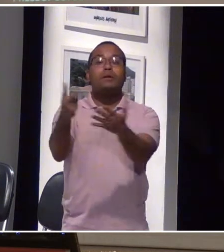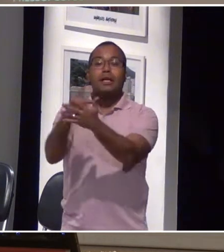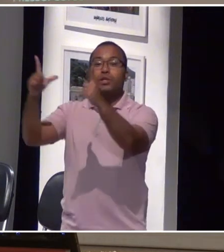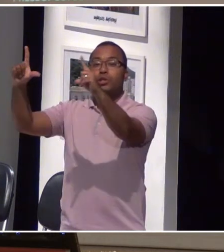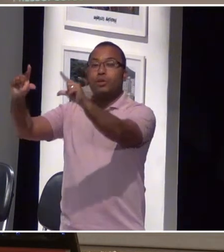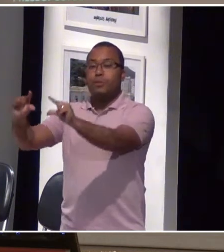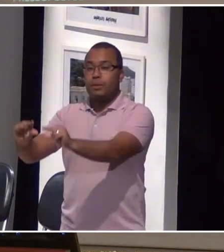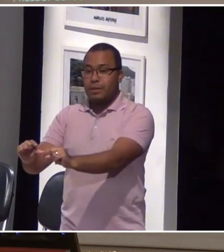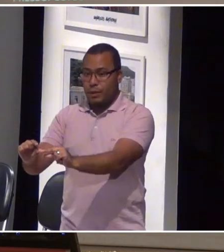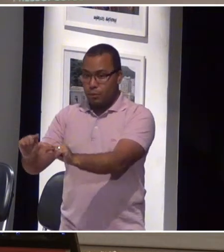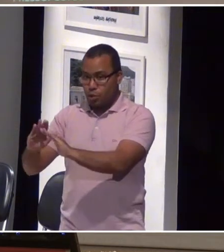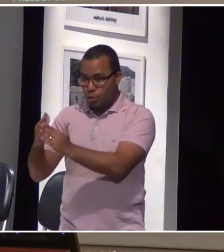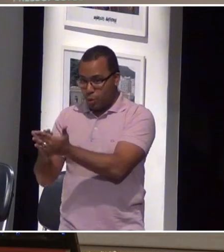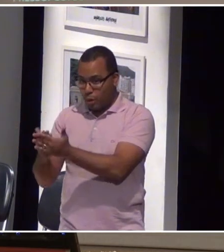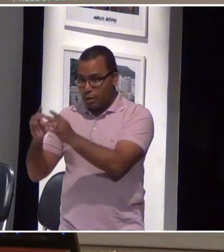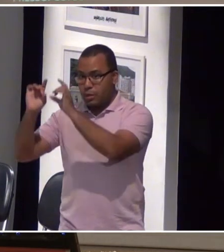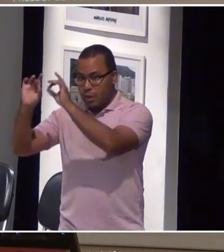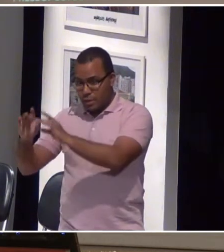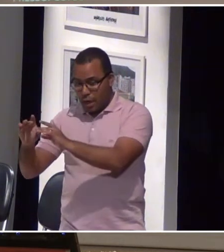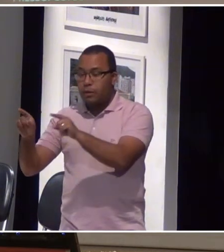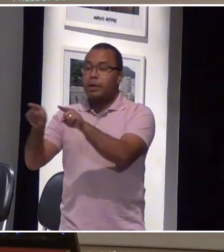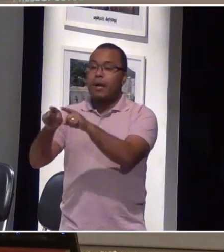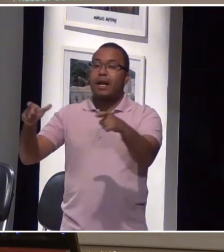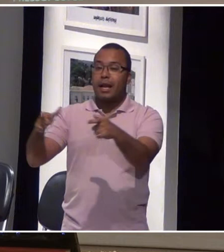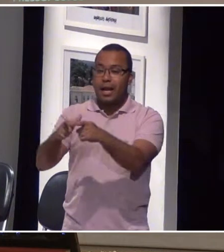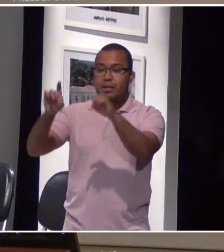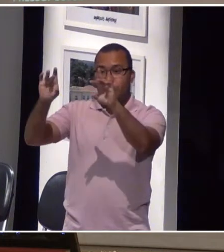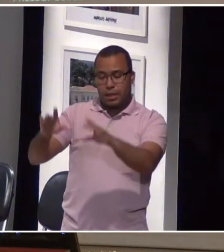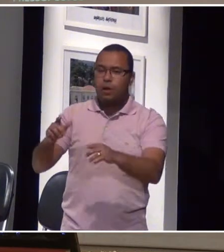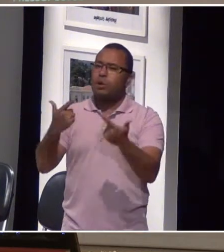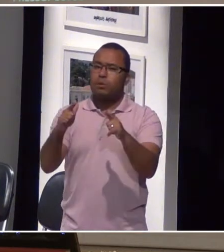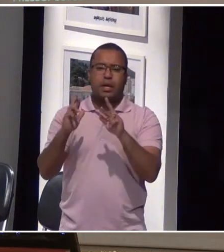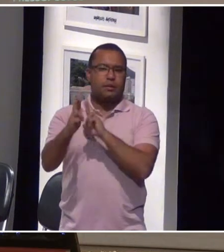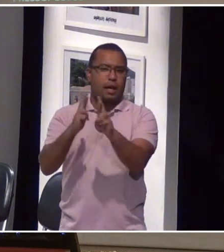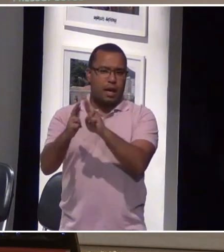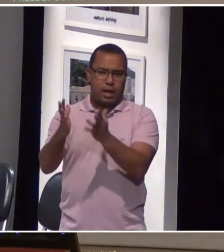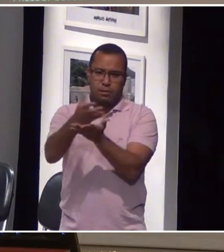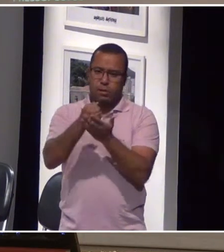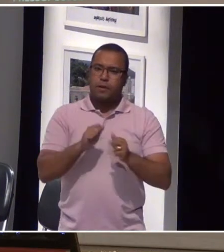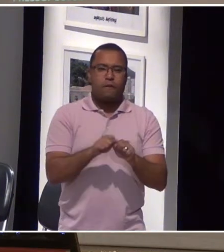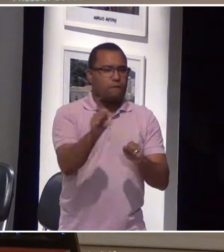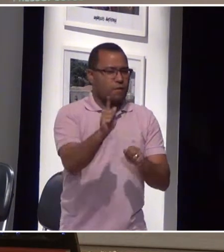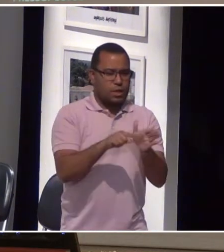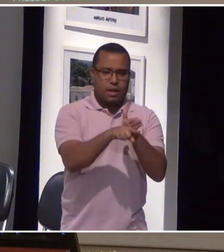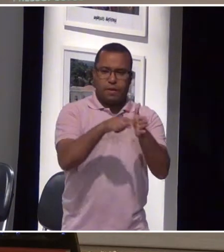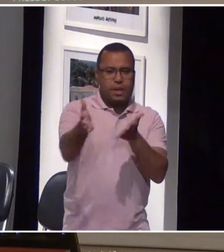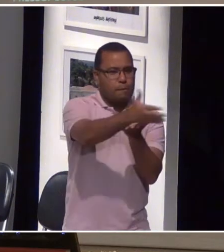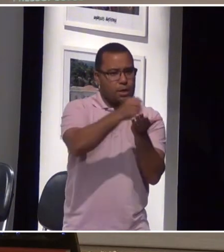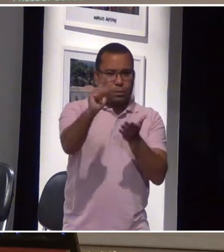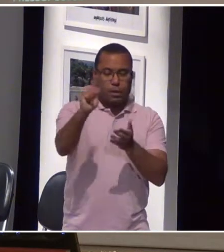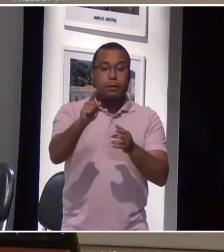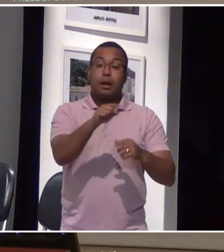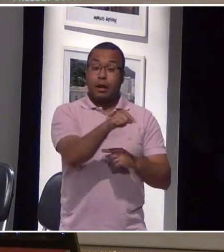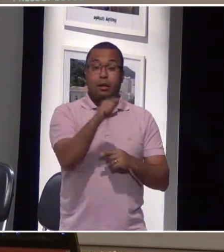das escolas e classes bilíngues para surdos. Eu não tenho esses dados, a gente não fez esse levantamento recente, mas